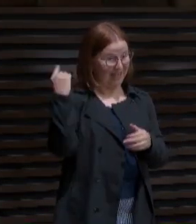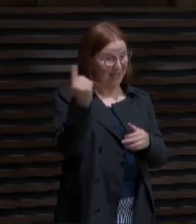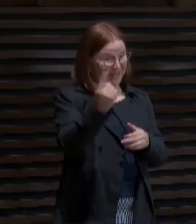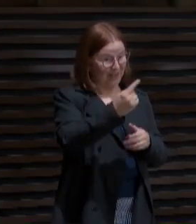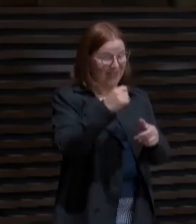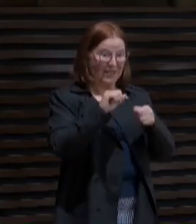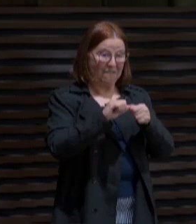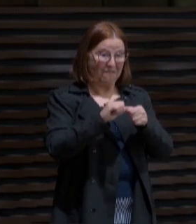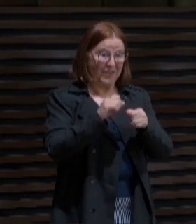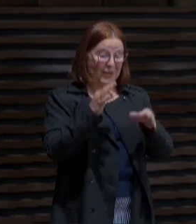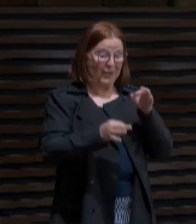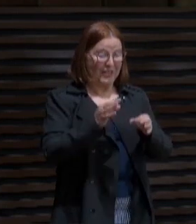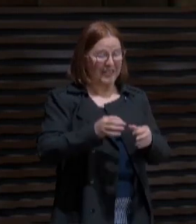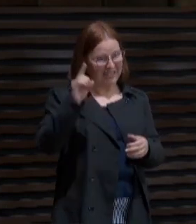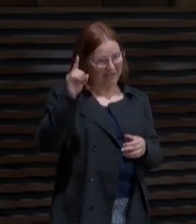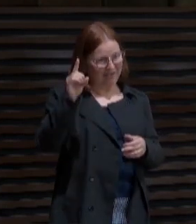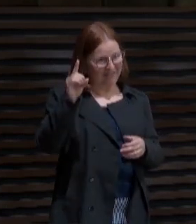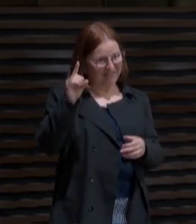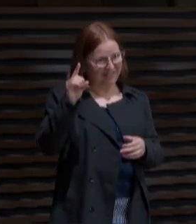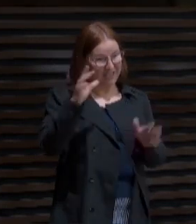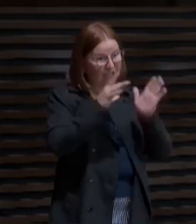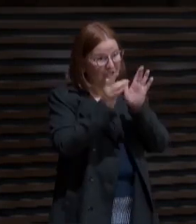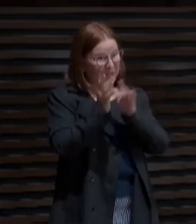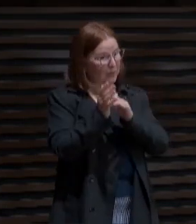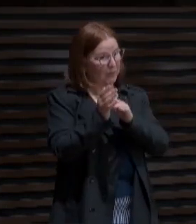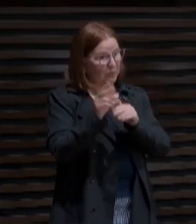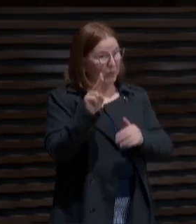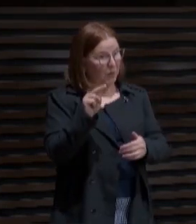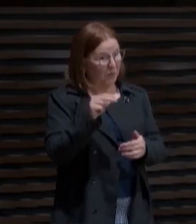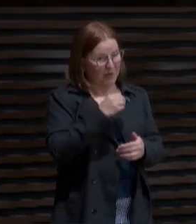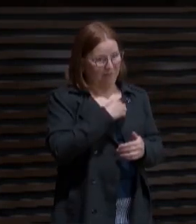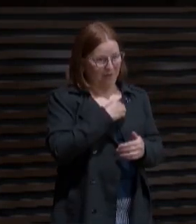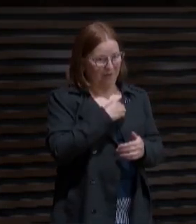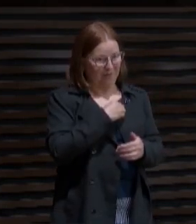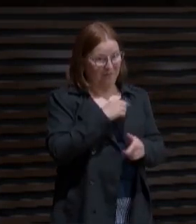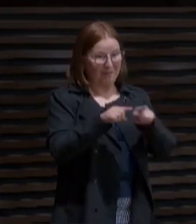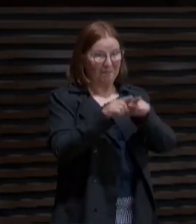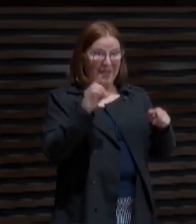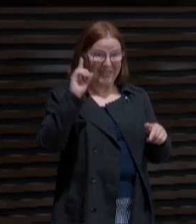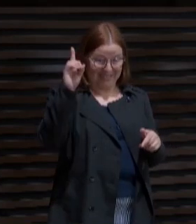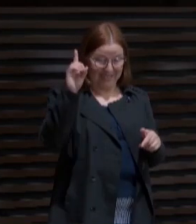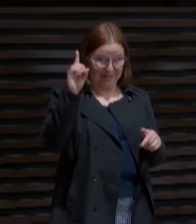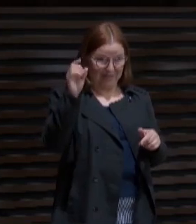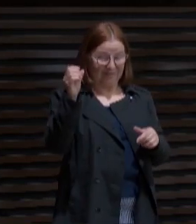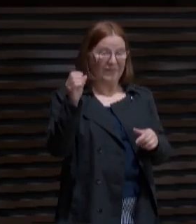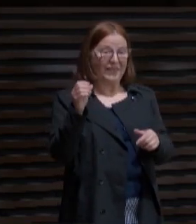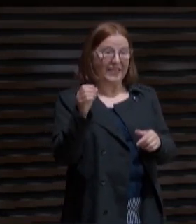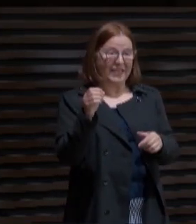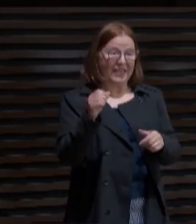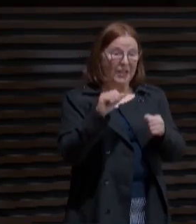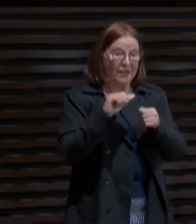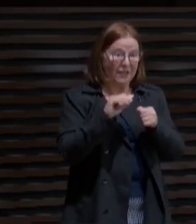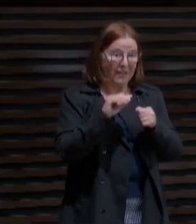Deus. Aquele que não conheceu o pecado, ele o fez pecado por nós, para que nele fôssemos feitos